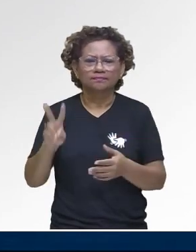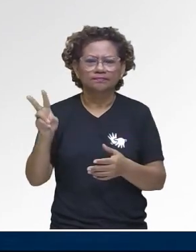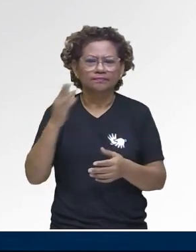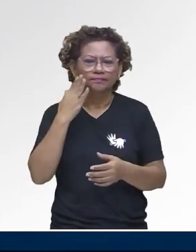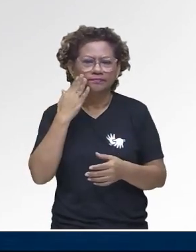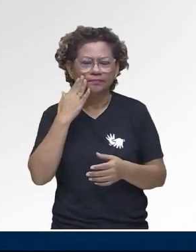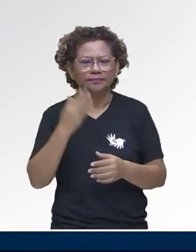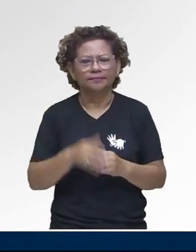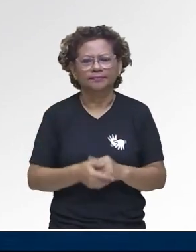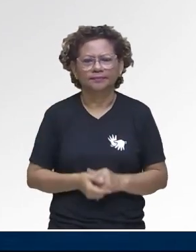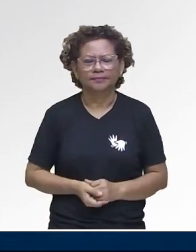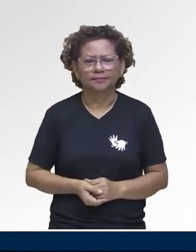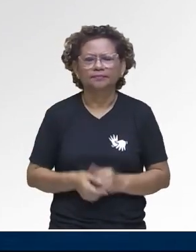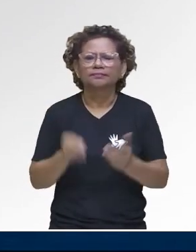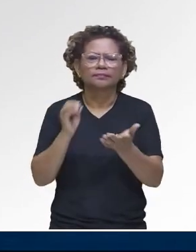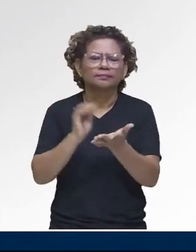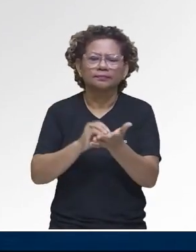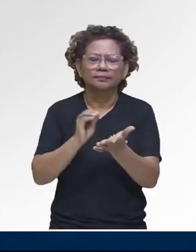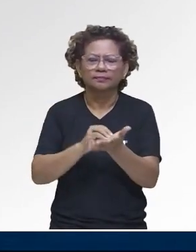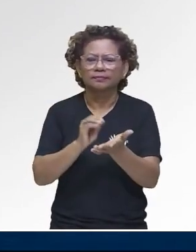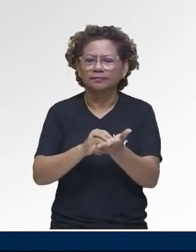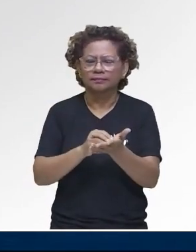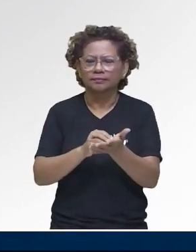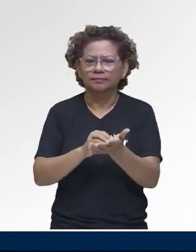dos R$100 e dos R$